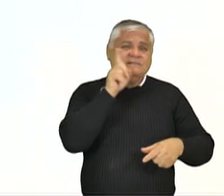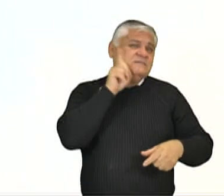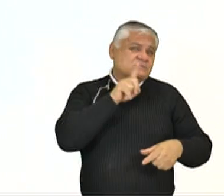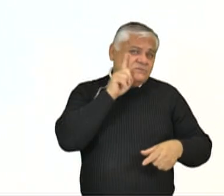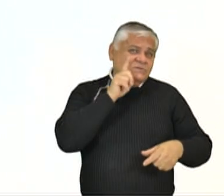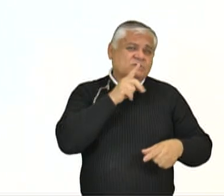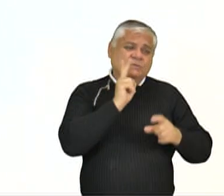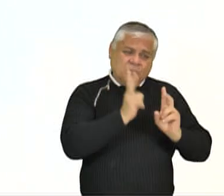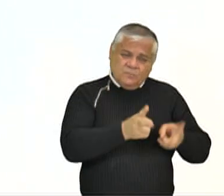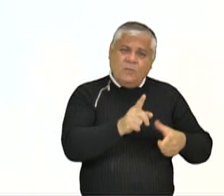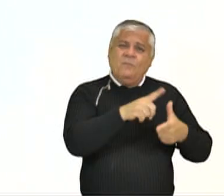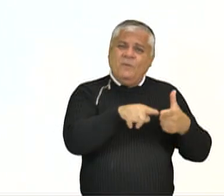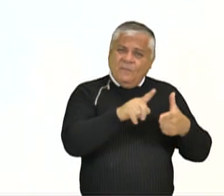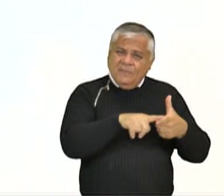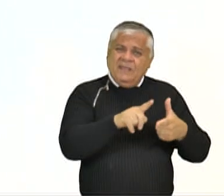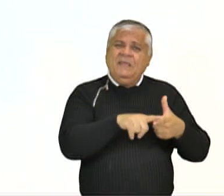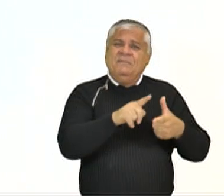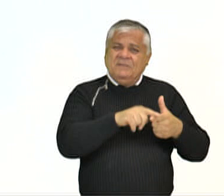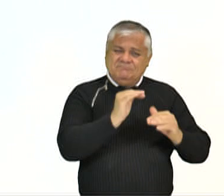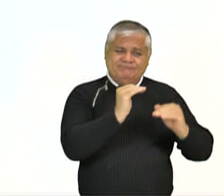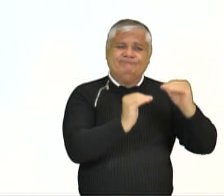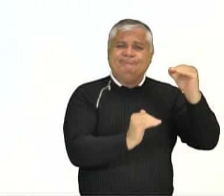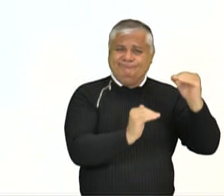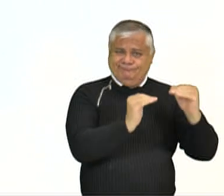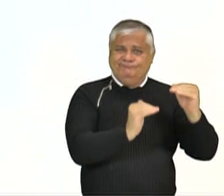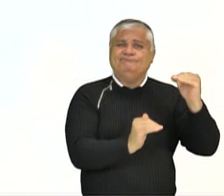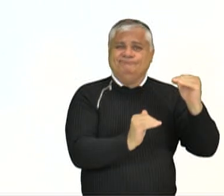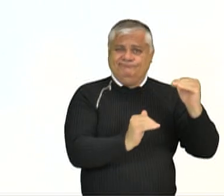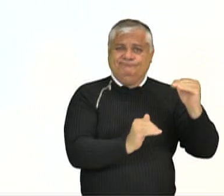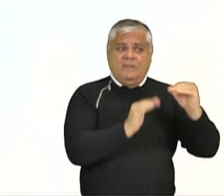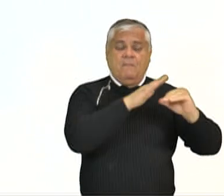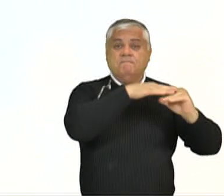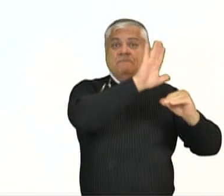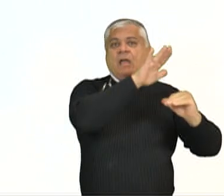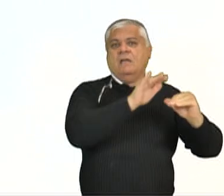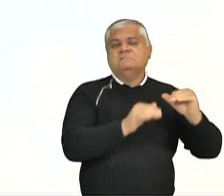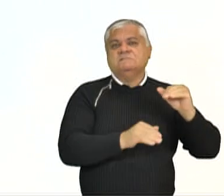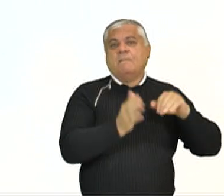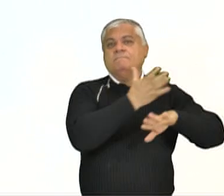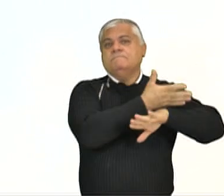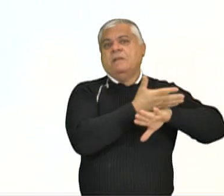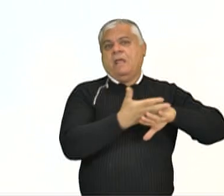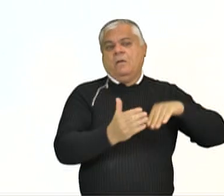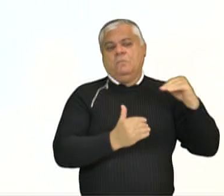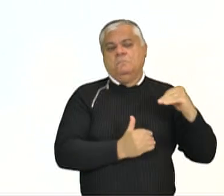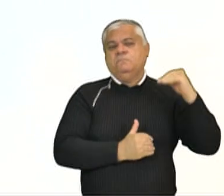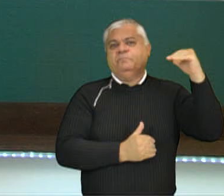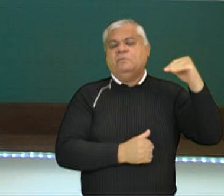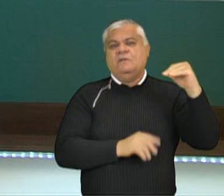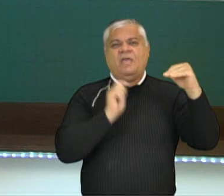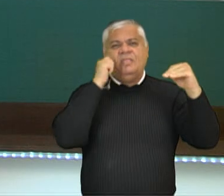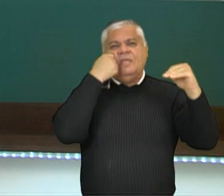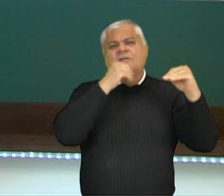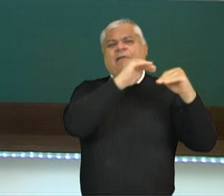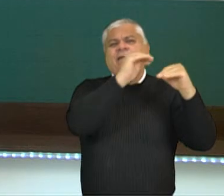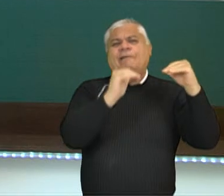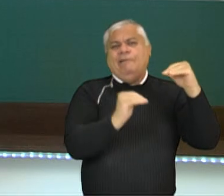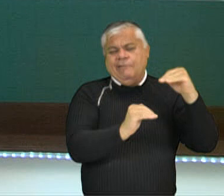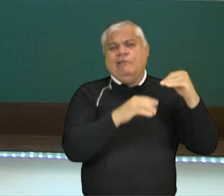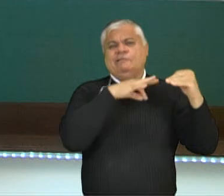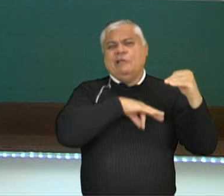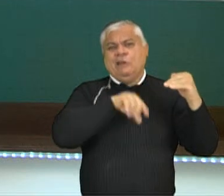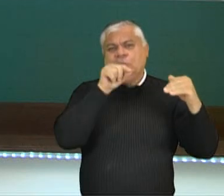e econômicas desfavoráveis nos Estados Unidos, em relação à população branca. Então, ainda